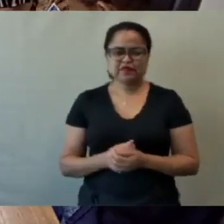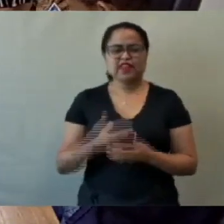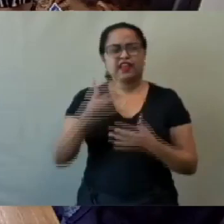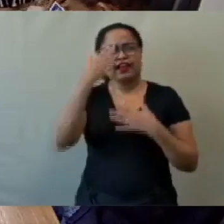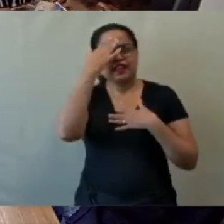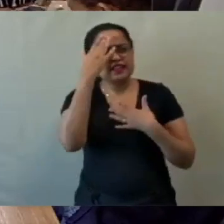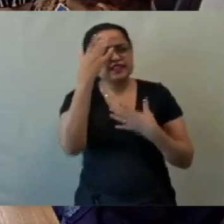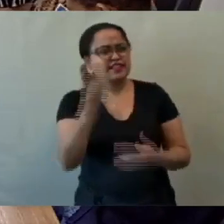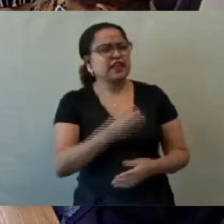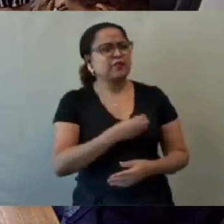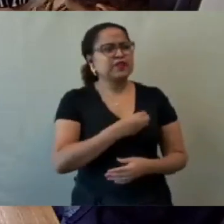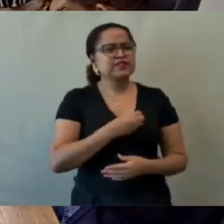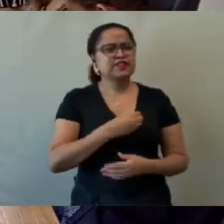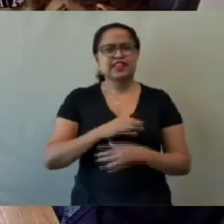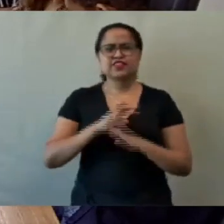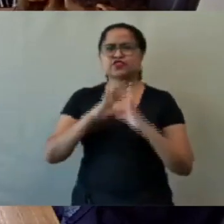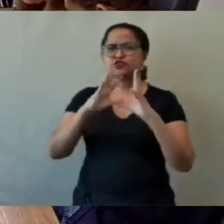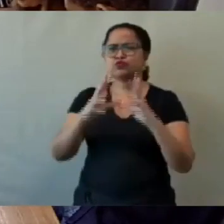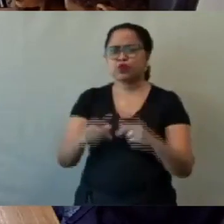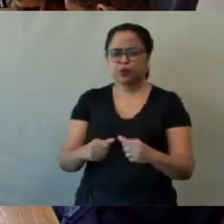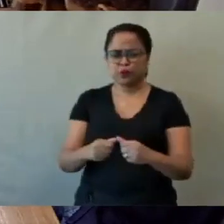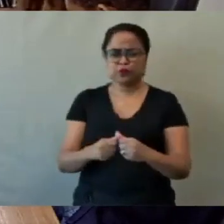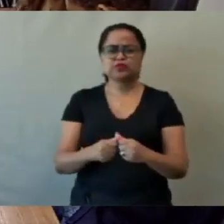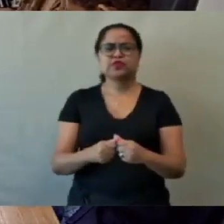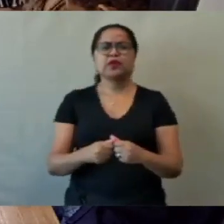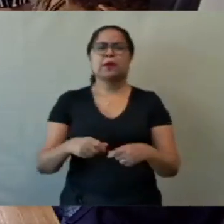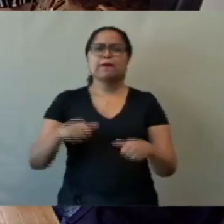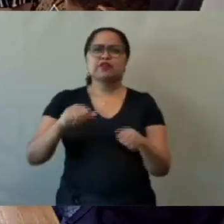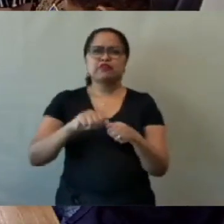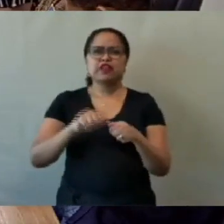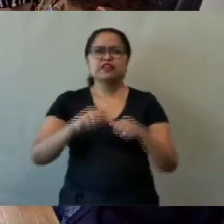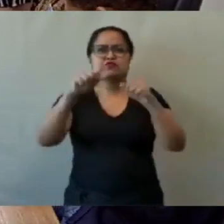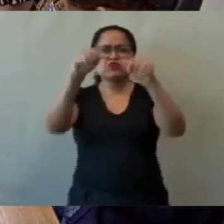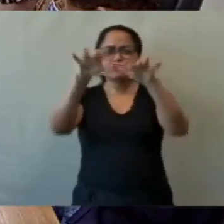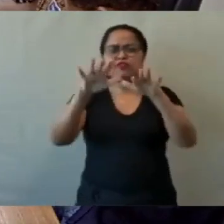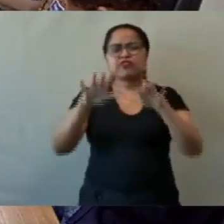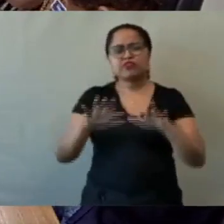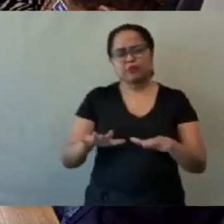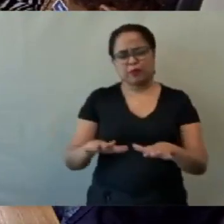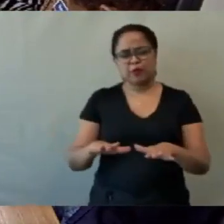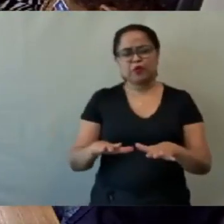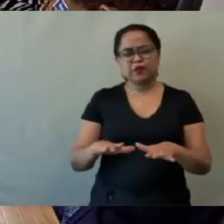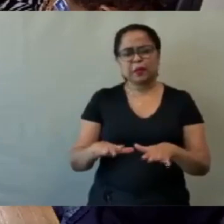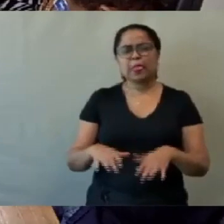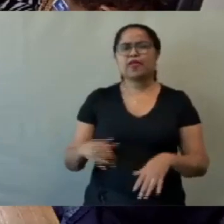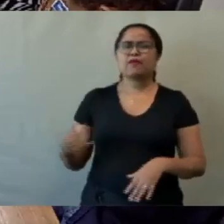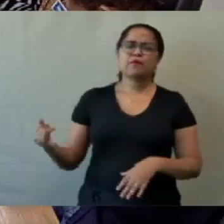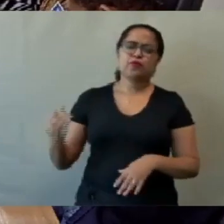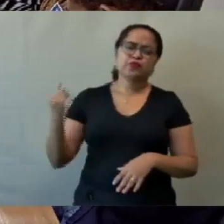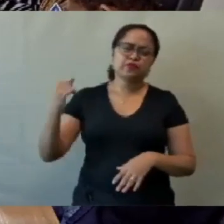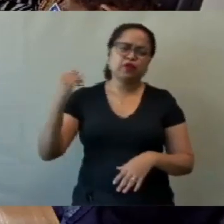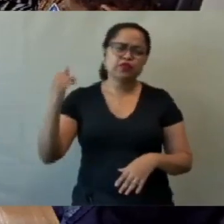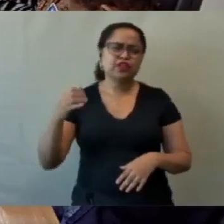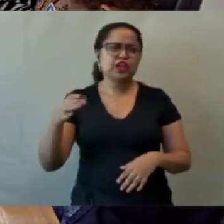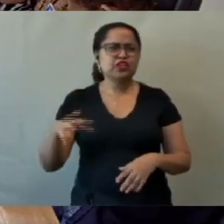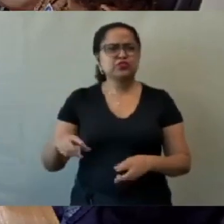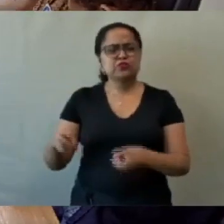mundo para a gente realizar essa audiência pública. Acho que é muito importante a gente ouvir os trabalhadores em educação,